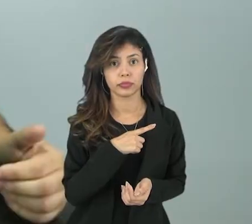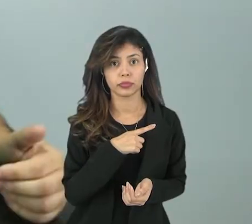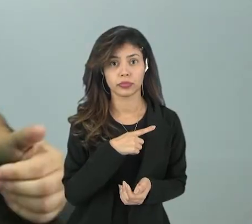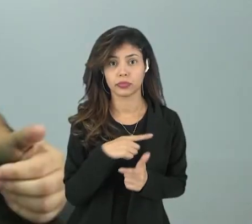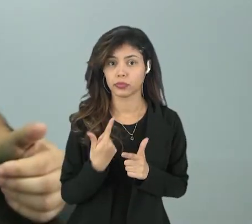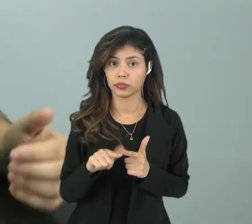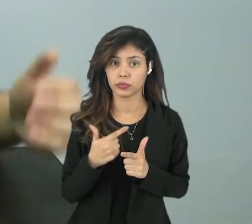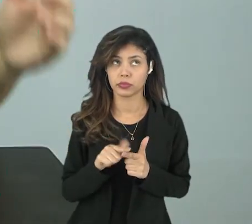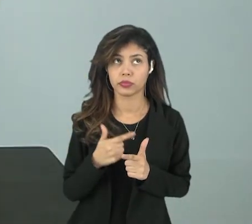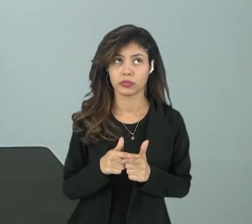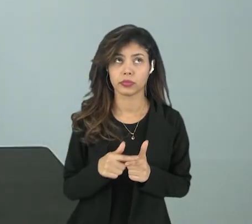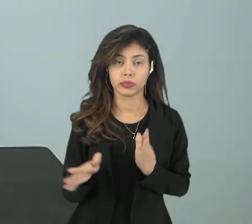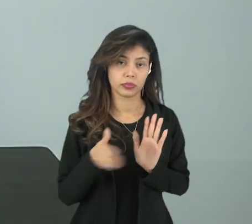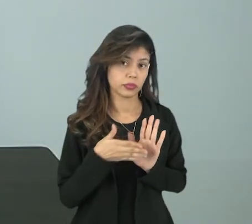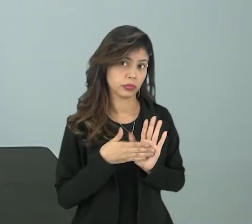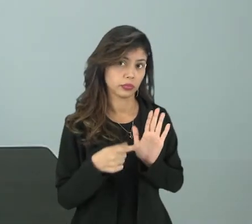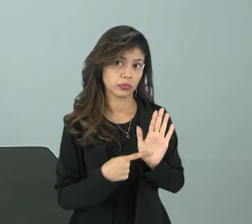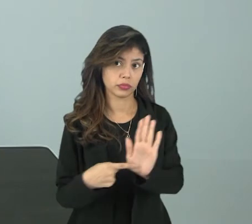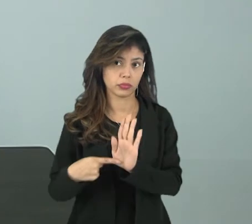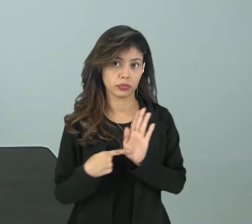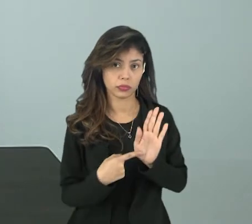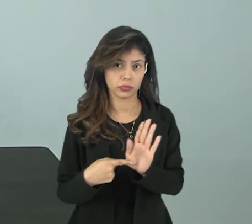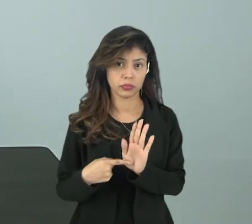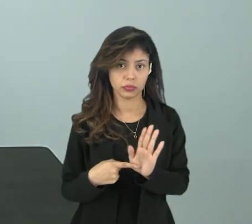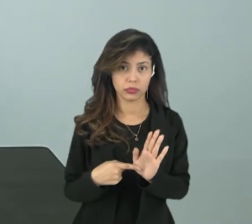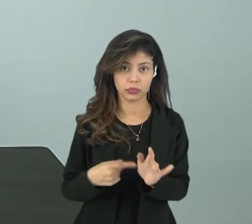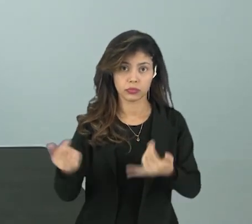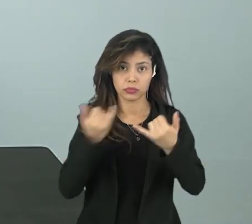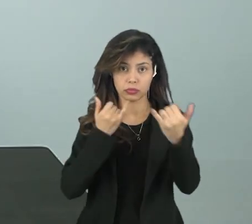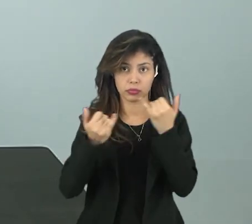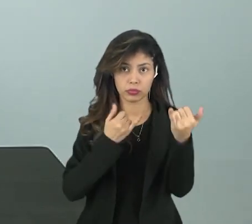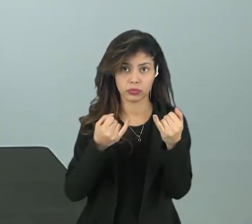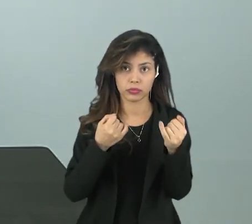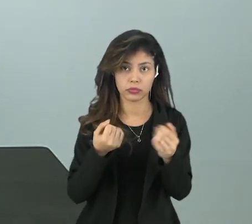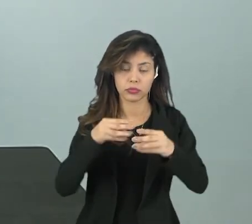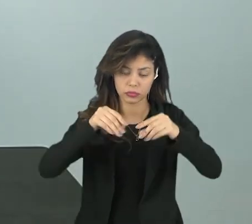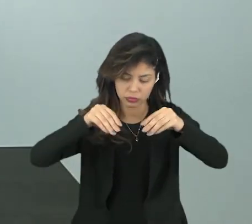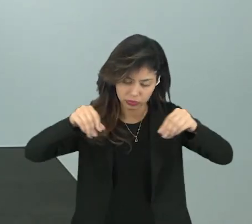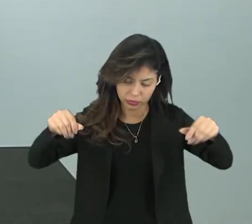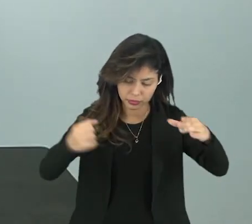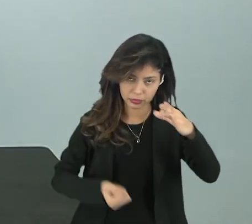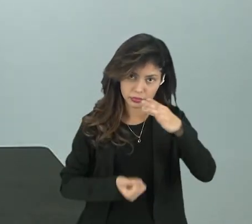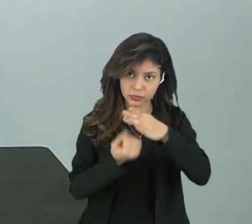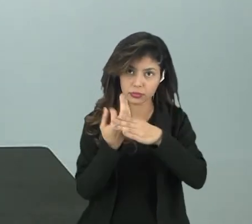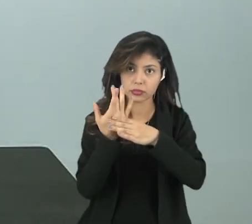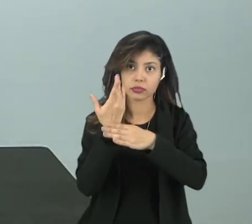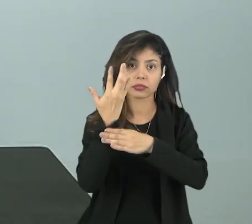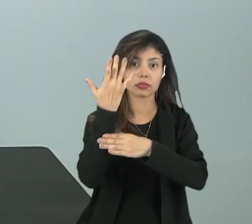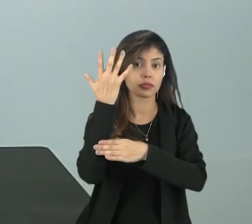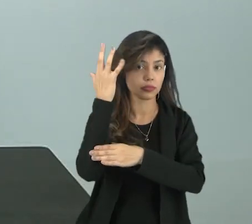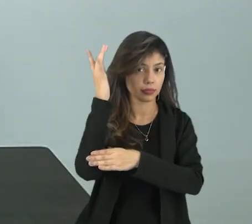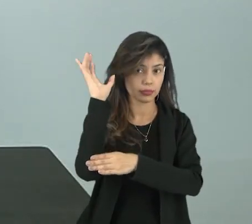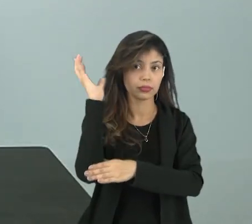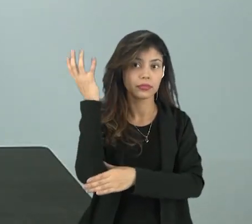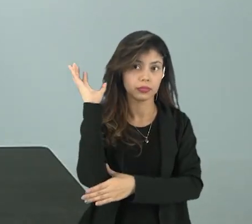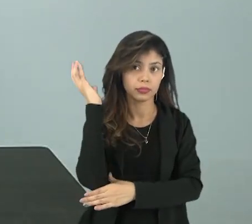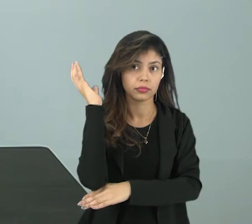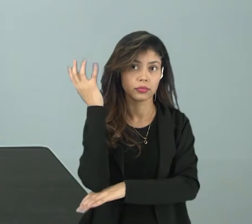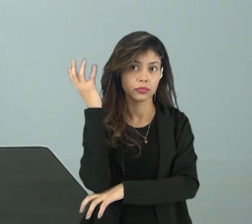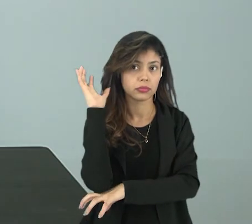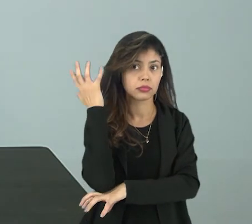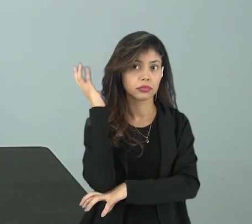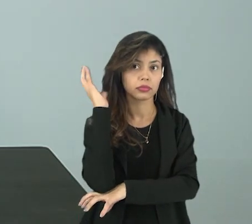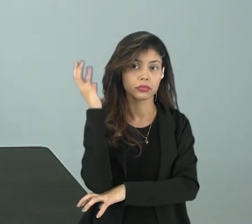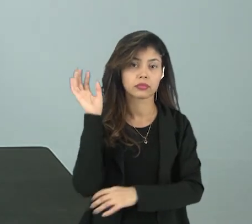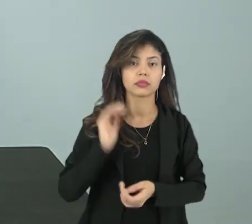situações, né, aquelas promoções na televisão, aquelas propagandas falando plante uma árvore, né, plante uma árvore. É